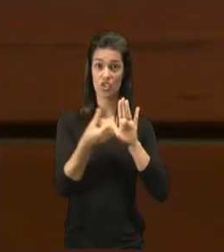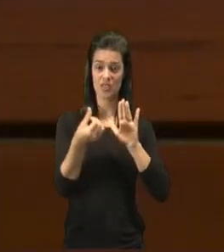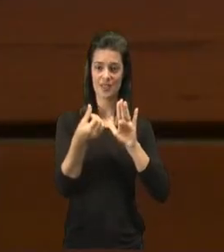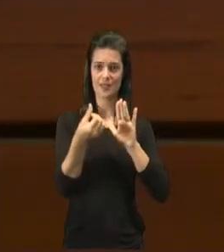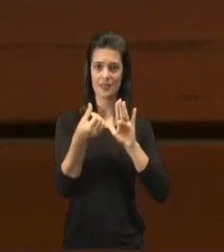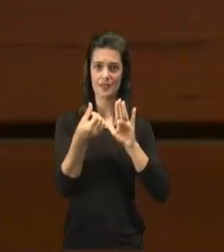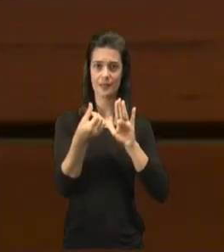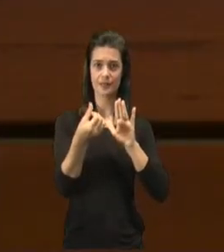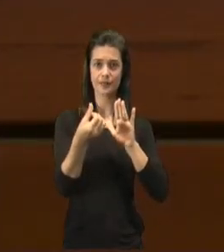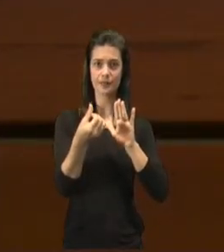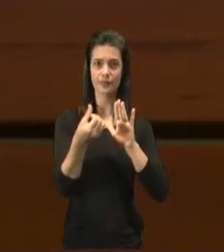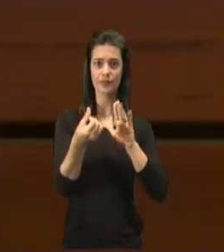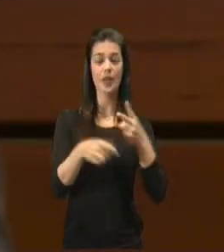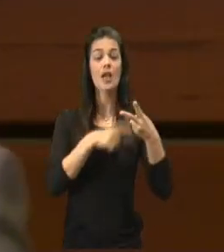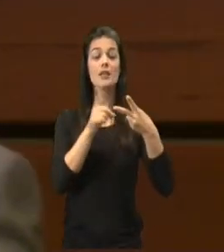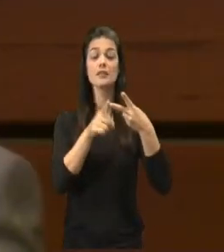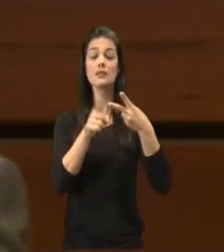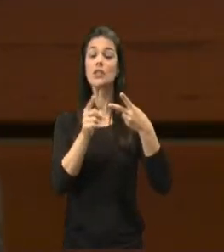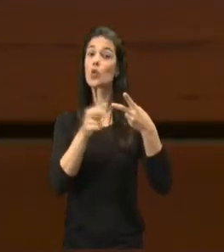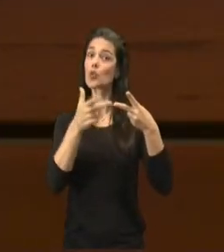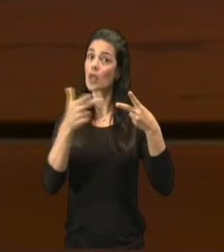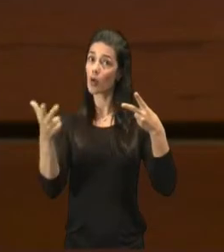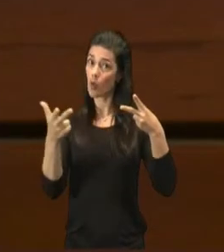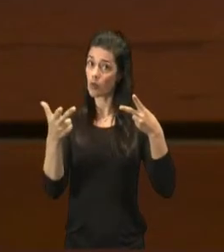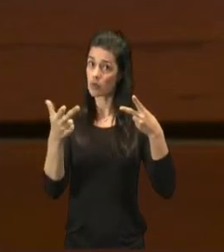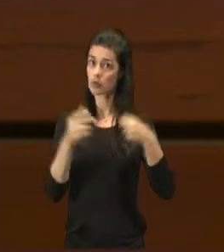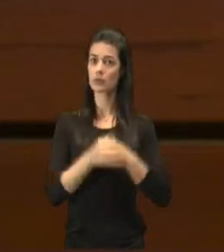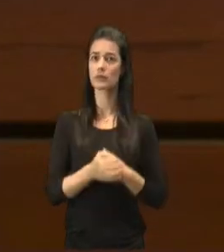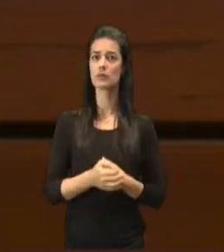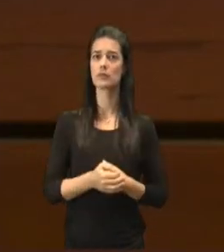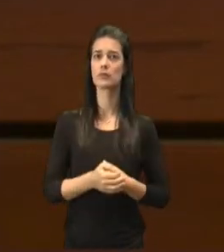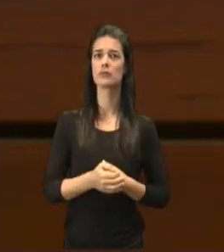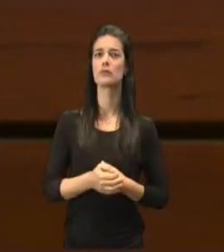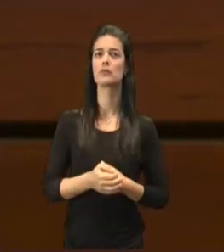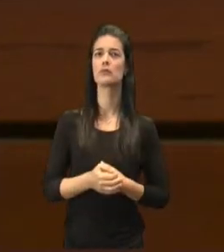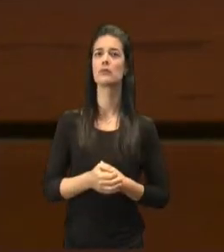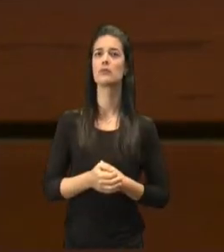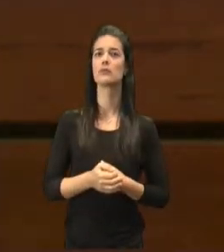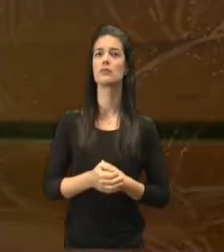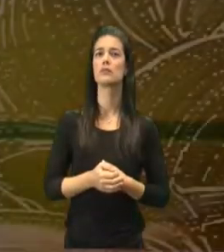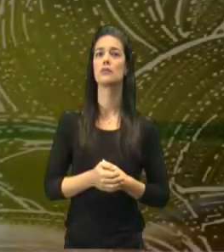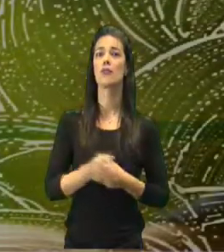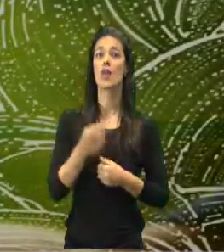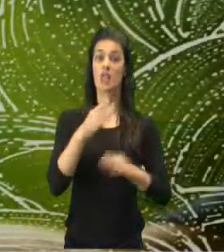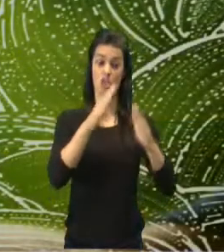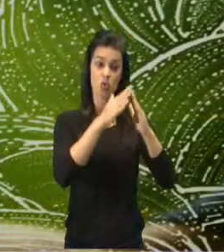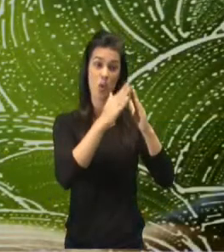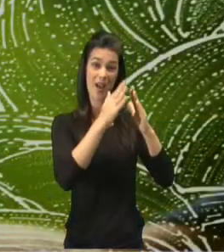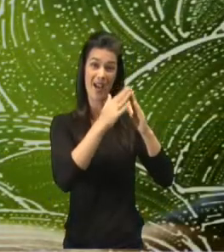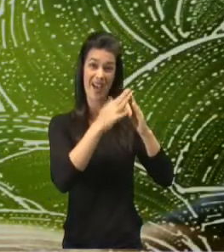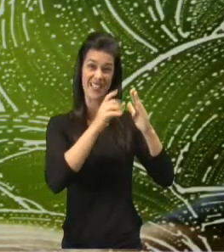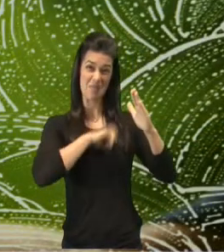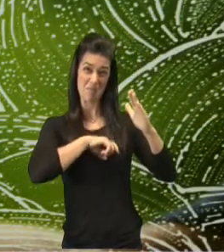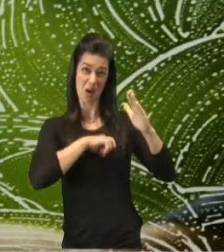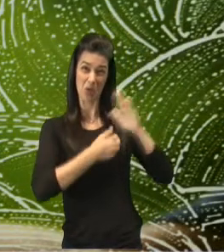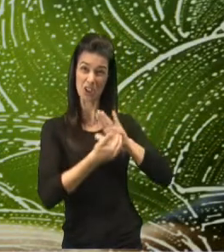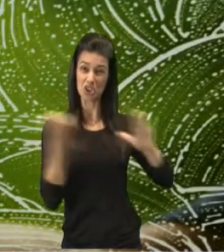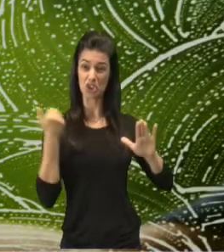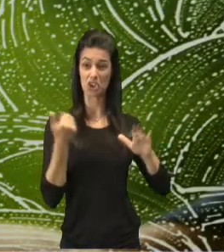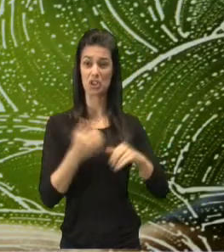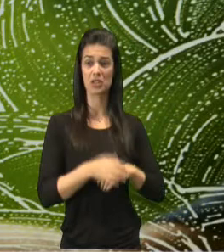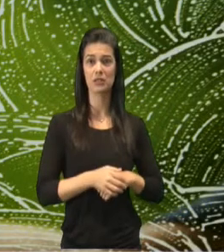quero neste momento falando sobre o segundo ponto, que diz assim, tire a maldade da tua casa. Diz assim o texto bíblico,